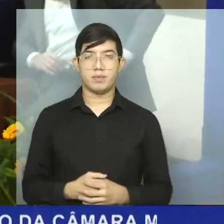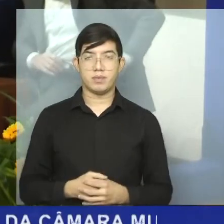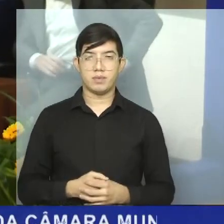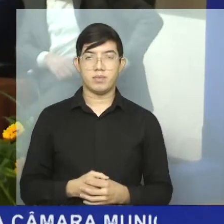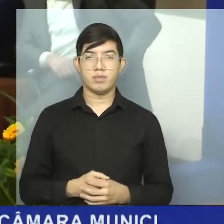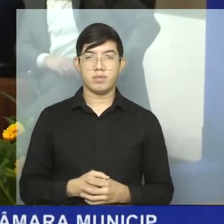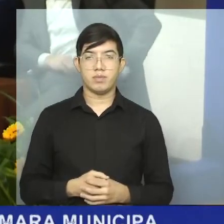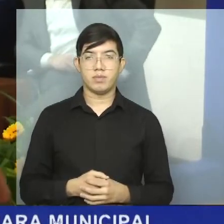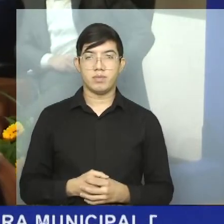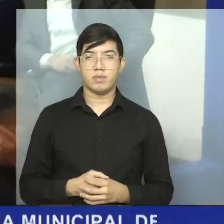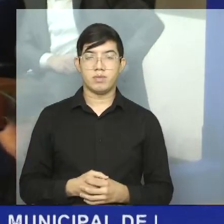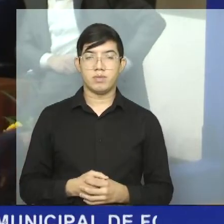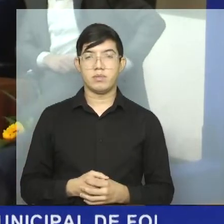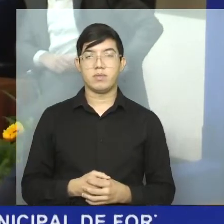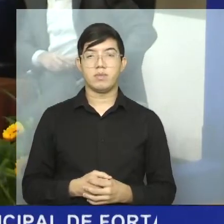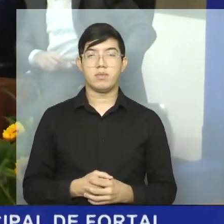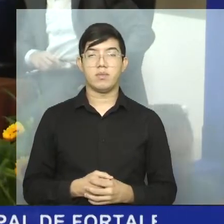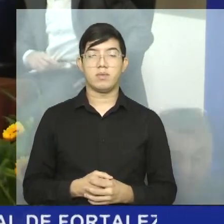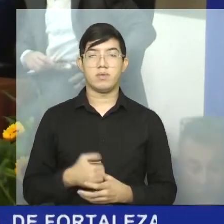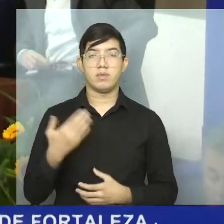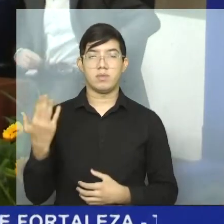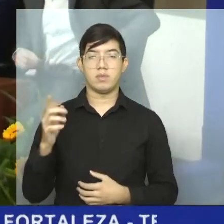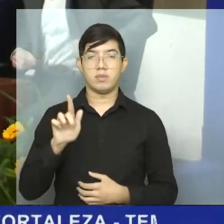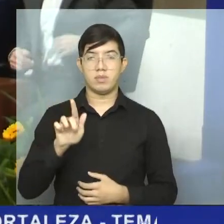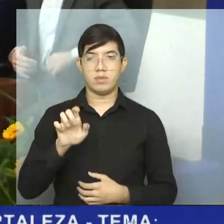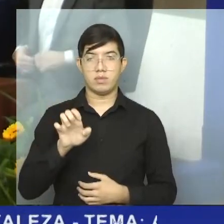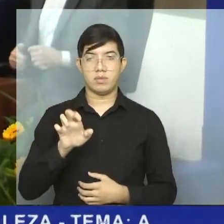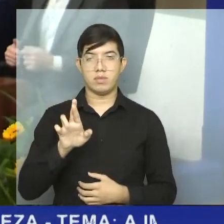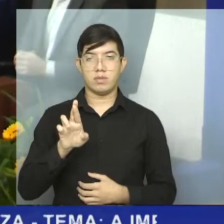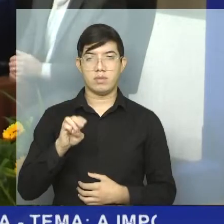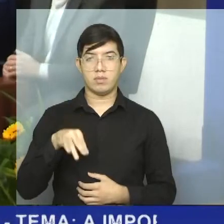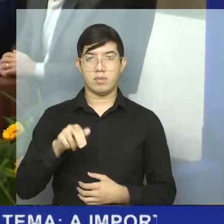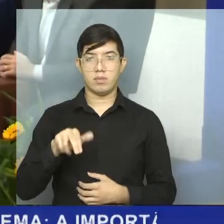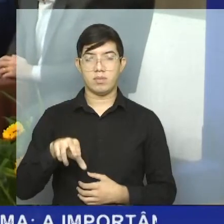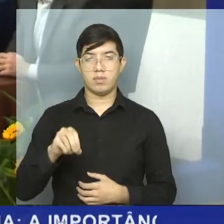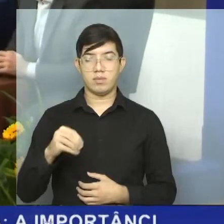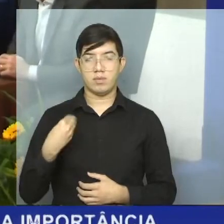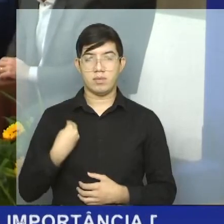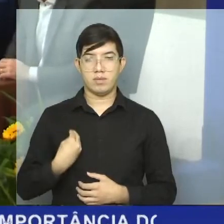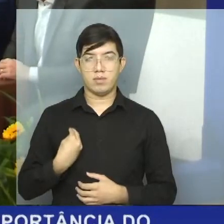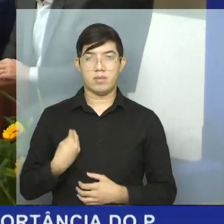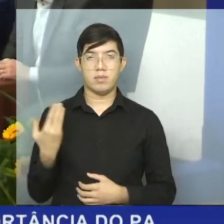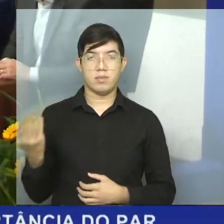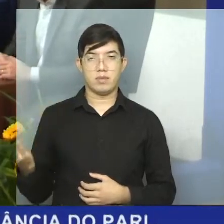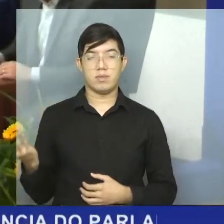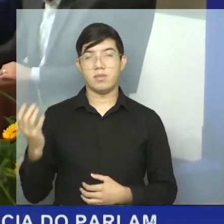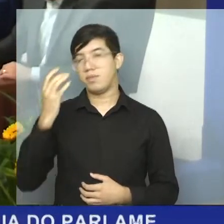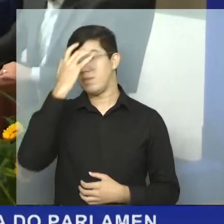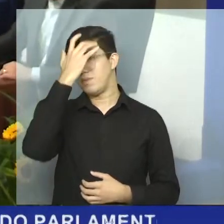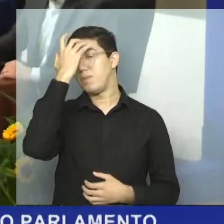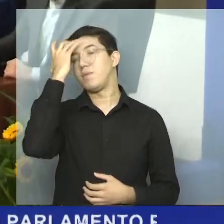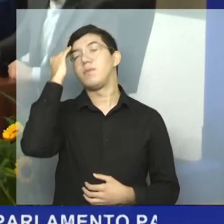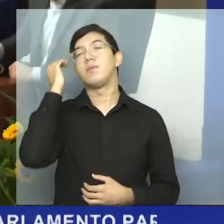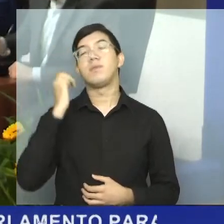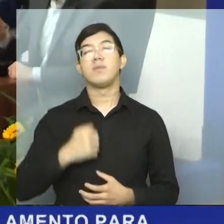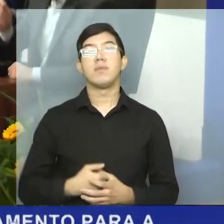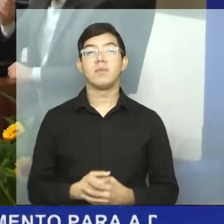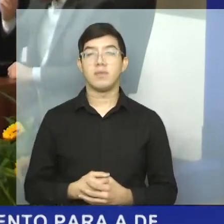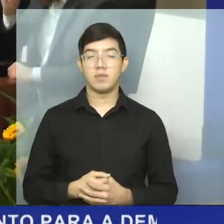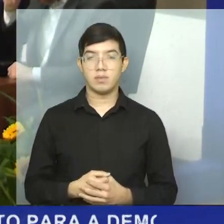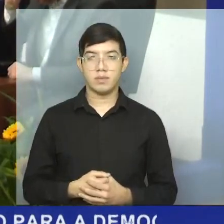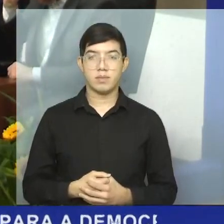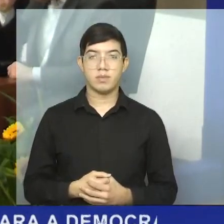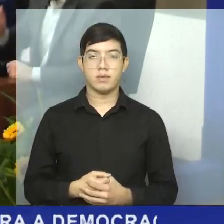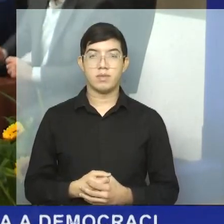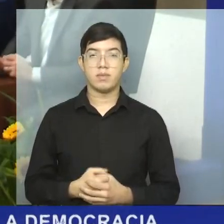Registrar também a presença do vereador Germano Rimé. Germano. Está aqui, sentou agora à nossa frente. A próxima pergunta é